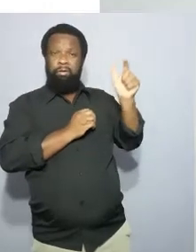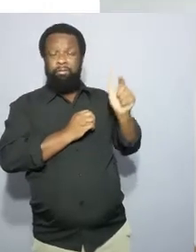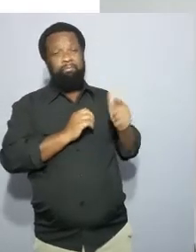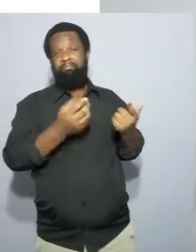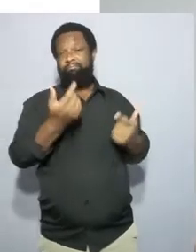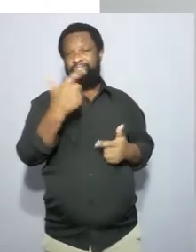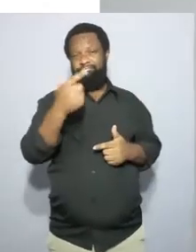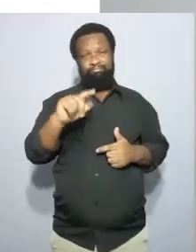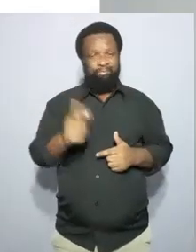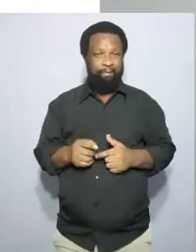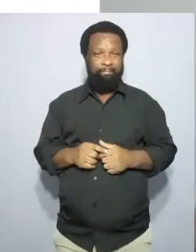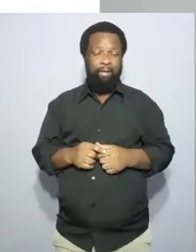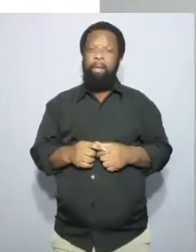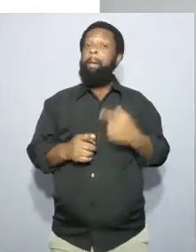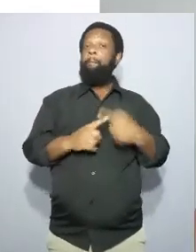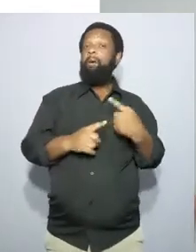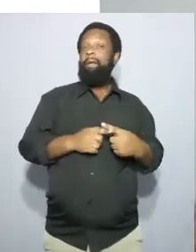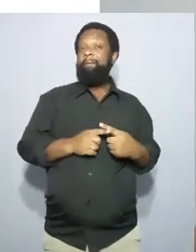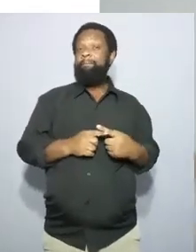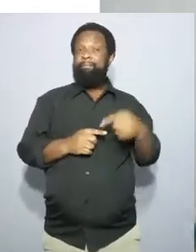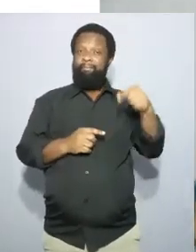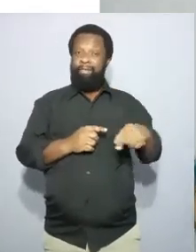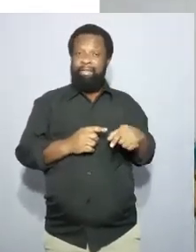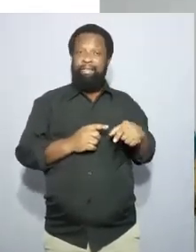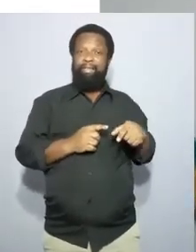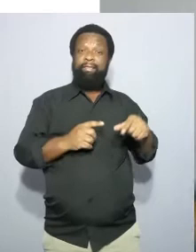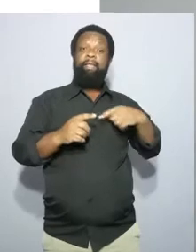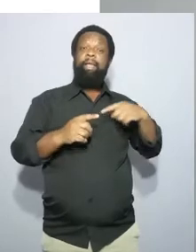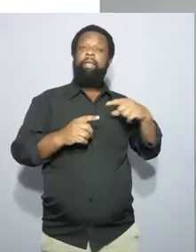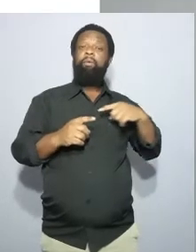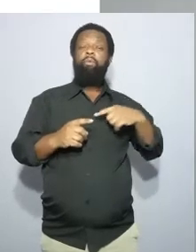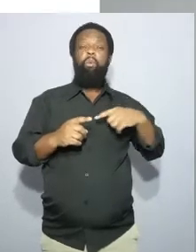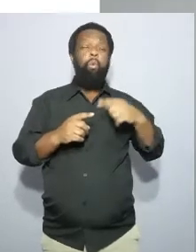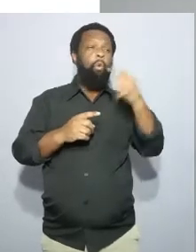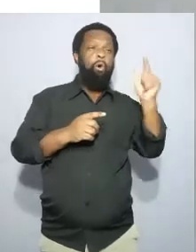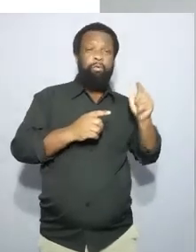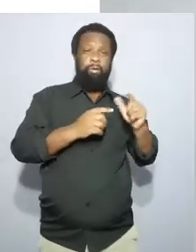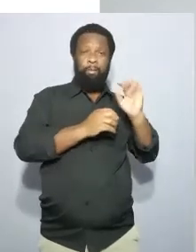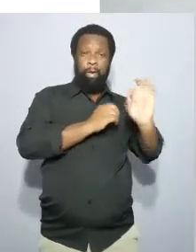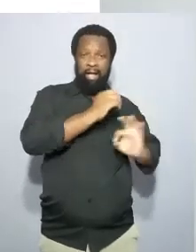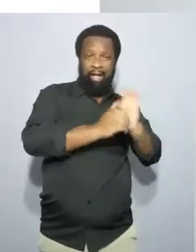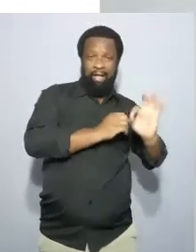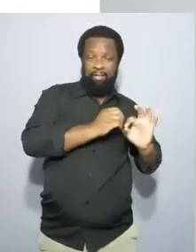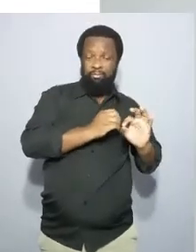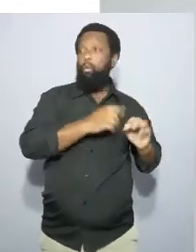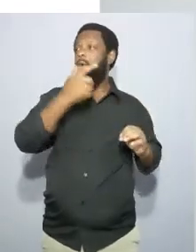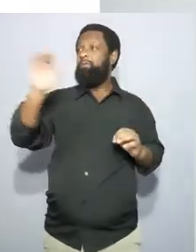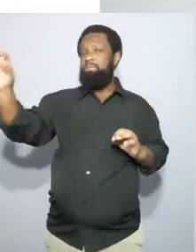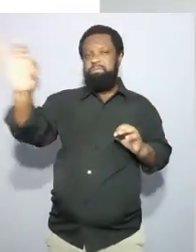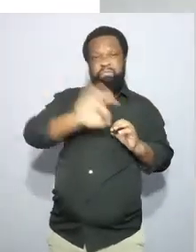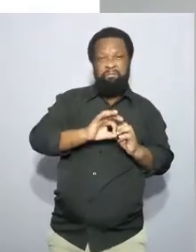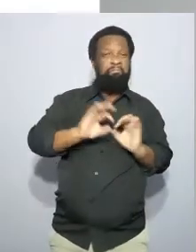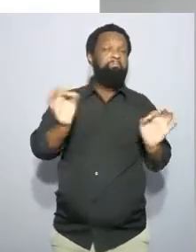faz parte, que também está ali junto com o outro átomo. Ele não vai atrair bem. Então, por